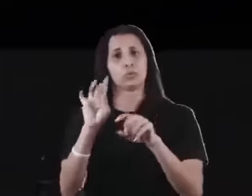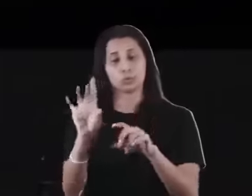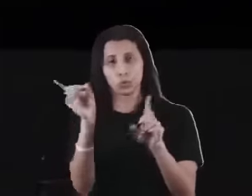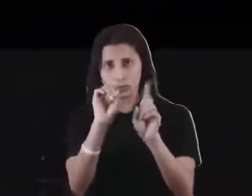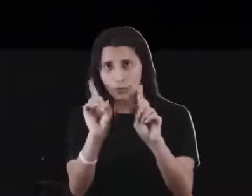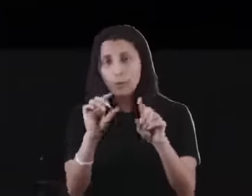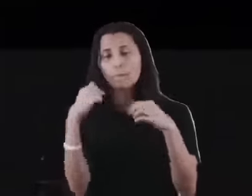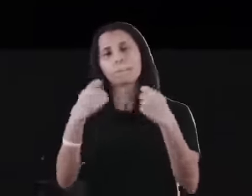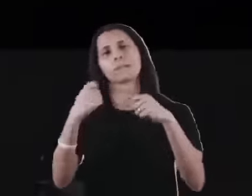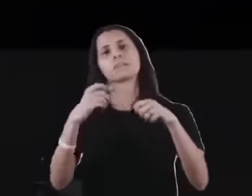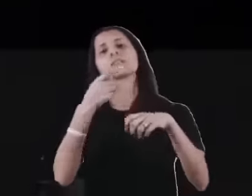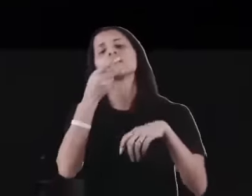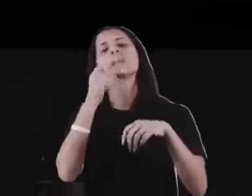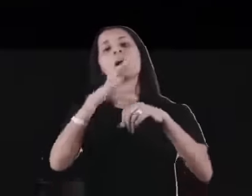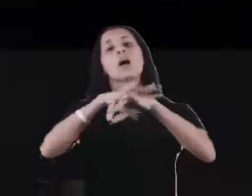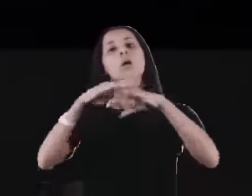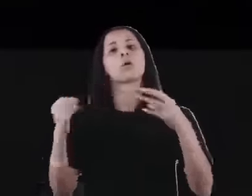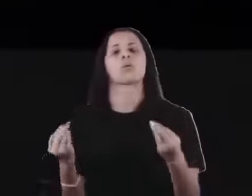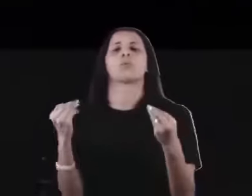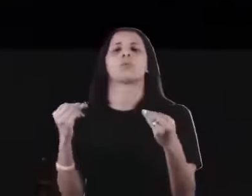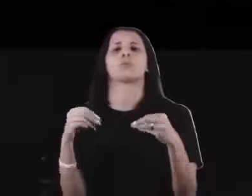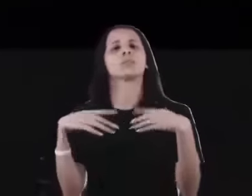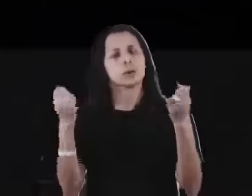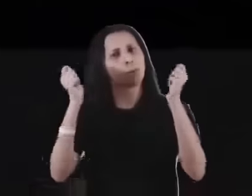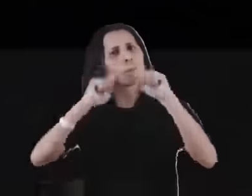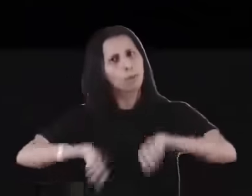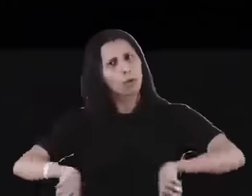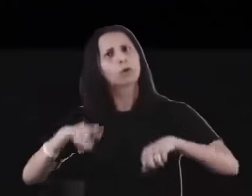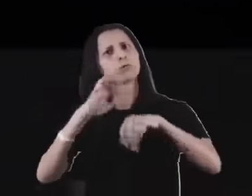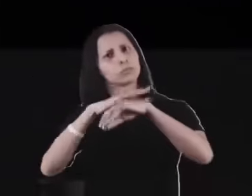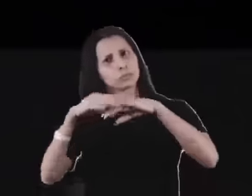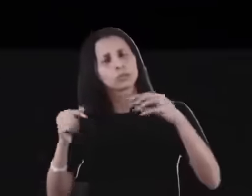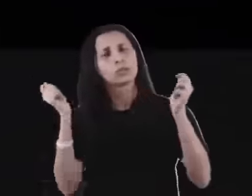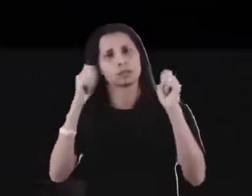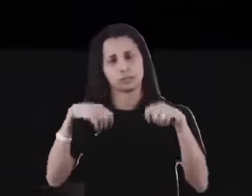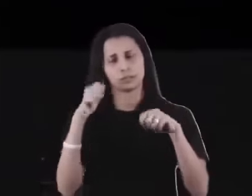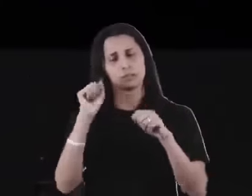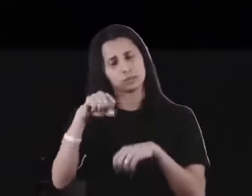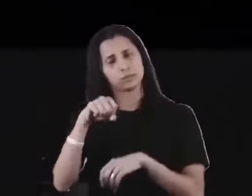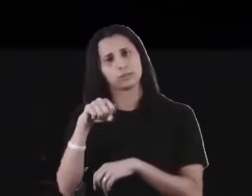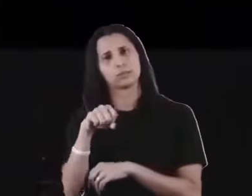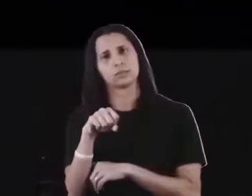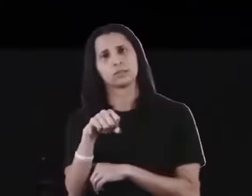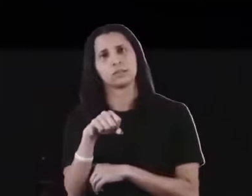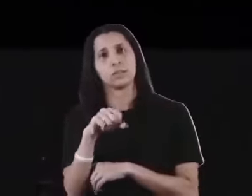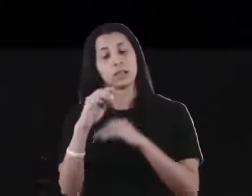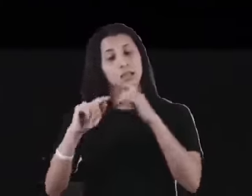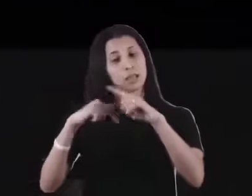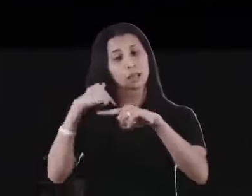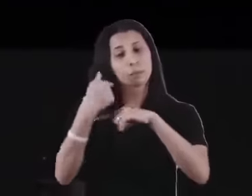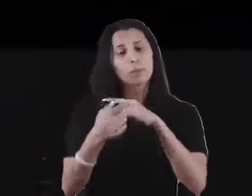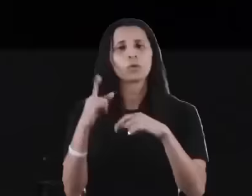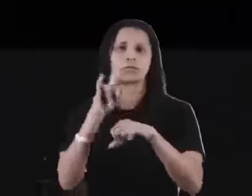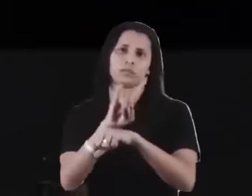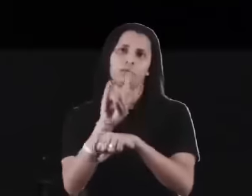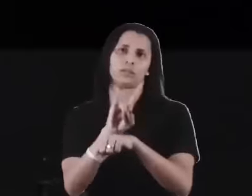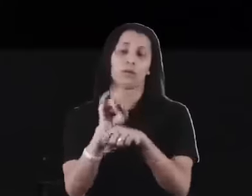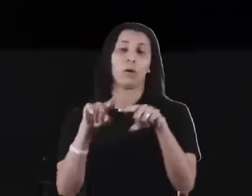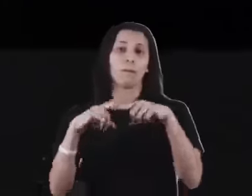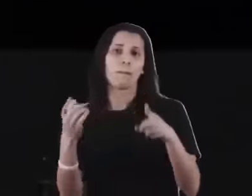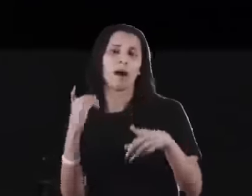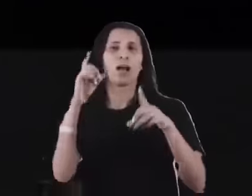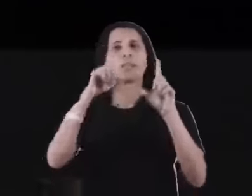nós precisamos falar que é possível ser curado depois de sofrer uma traição Mas sabe isso não é uma coisa que